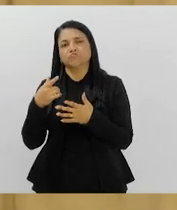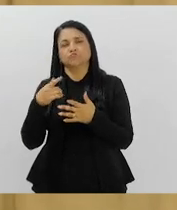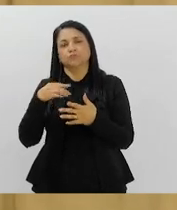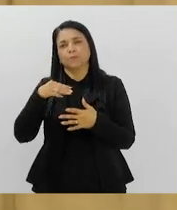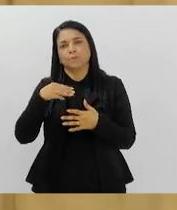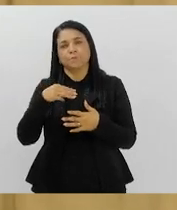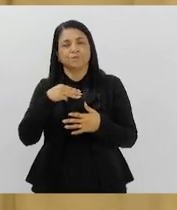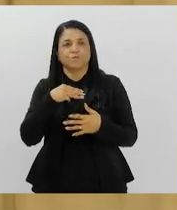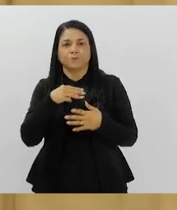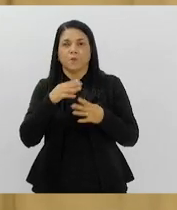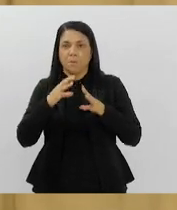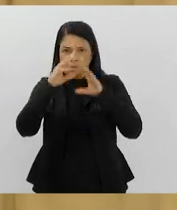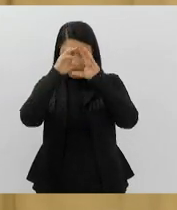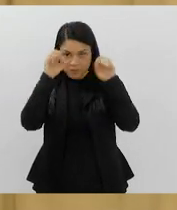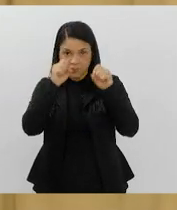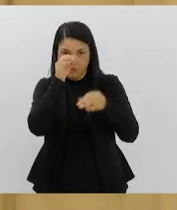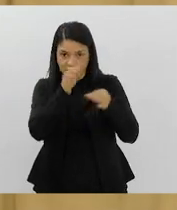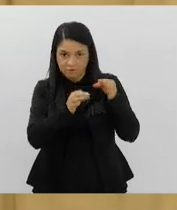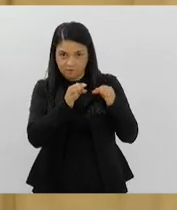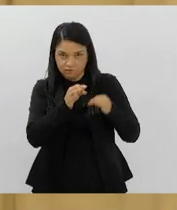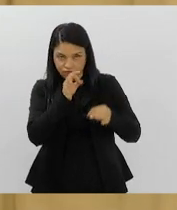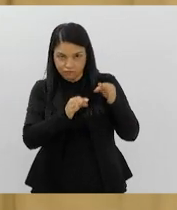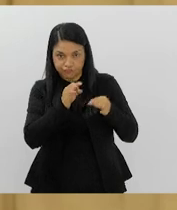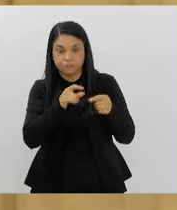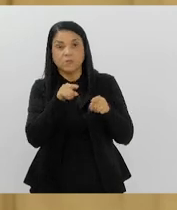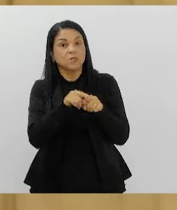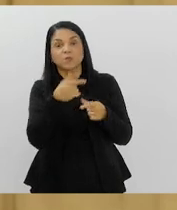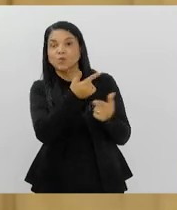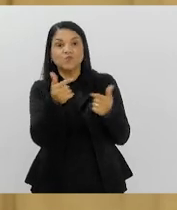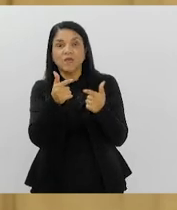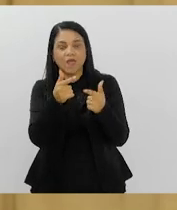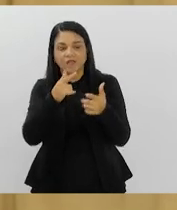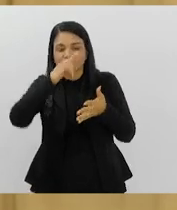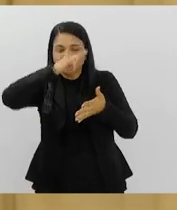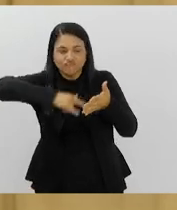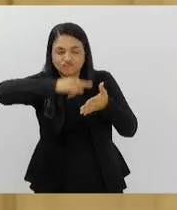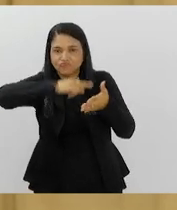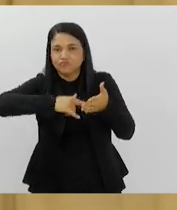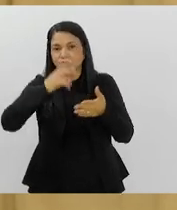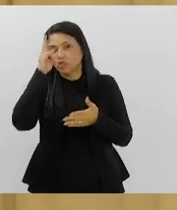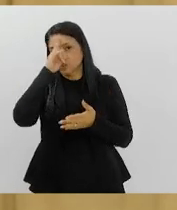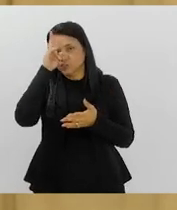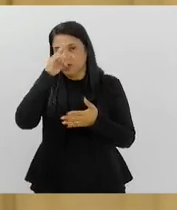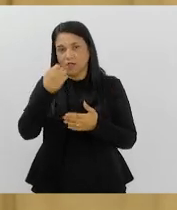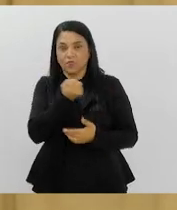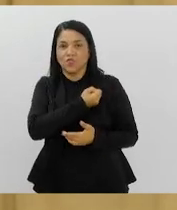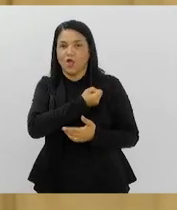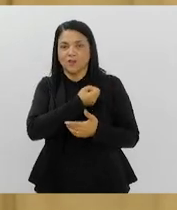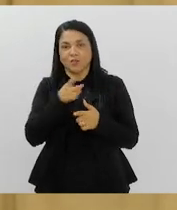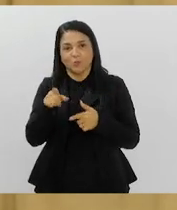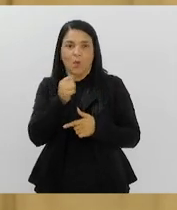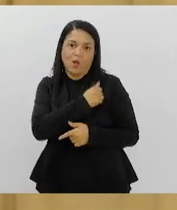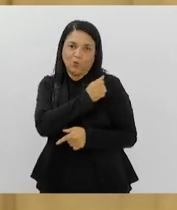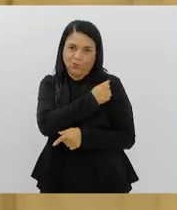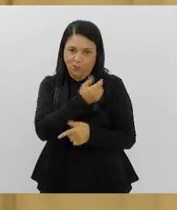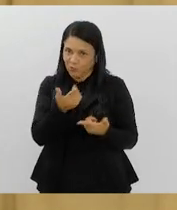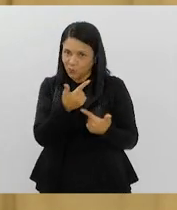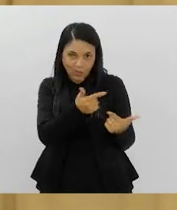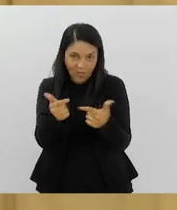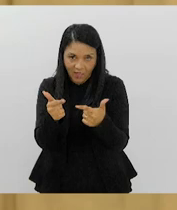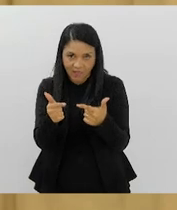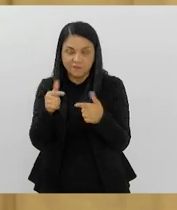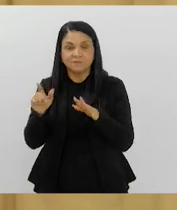históricos de escolaridade dos alunos, certo? Então, as secretarias estaduais